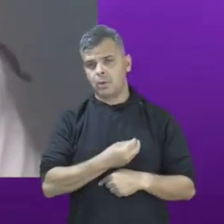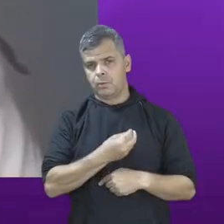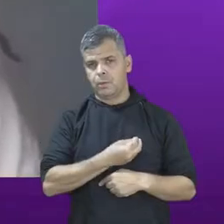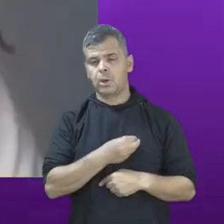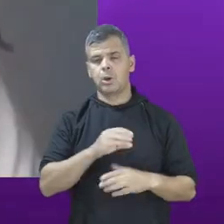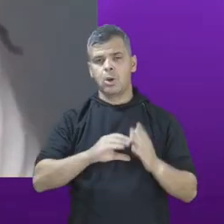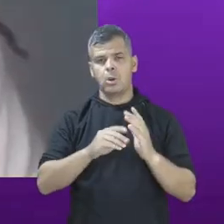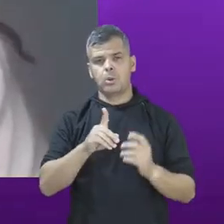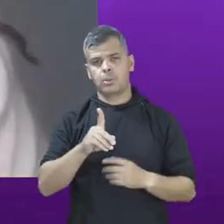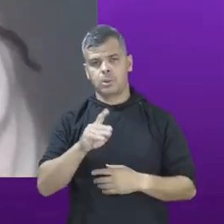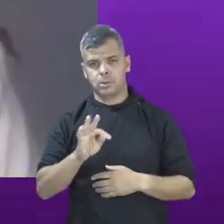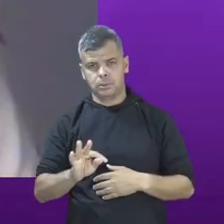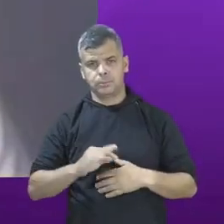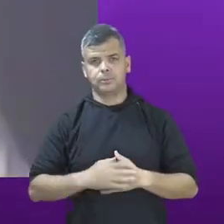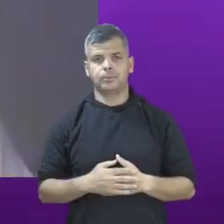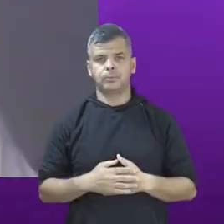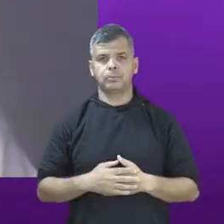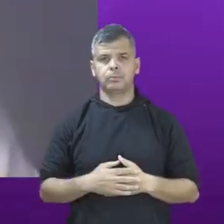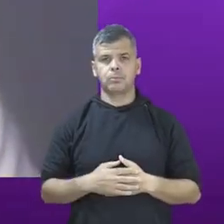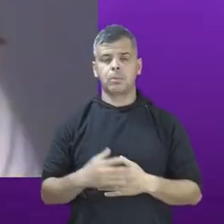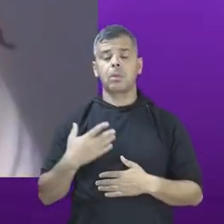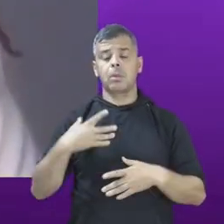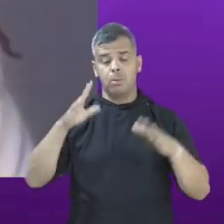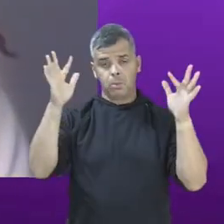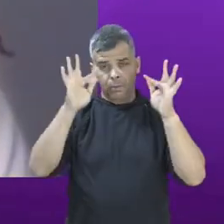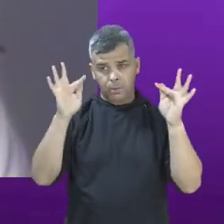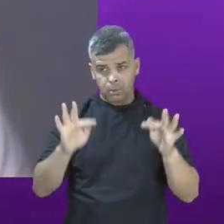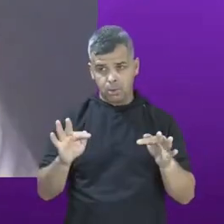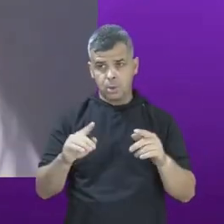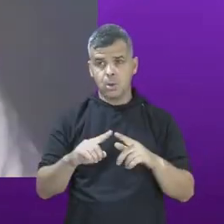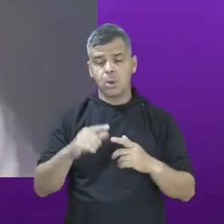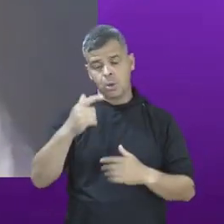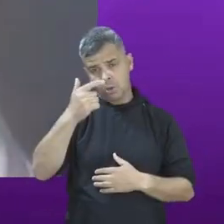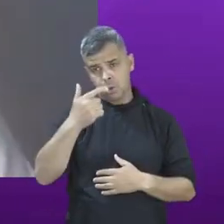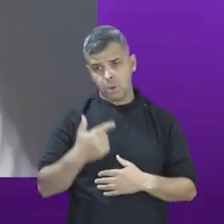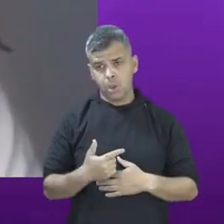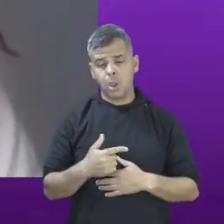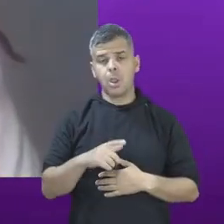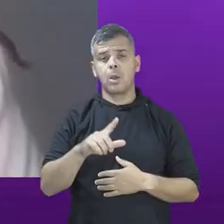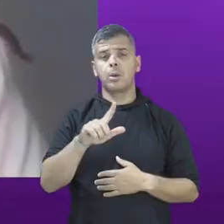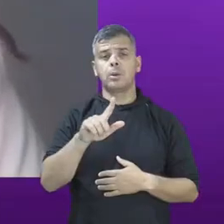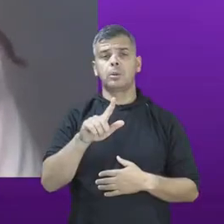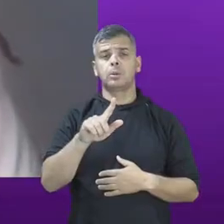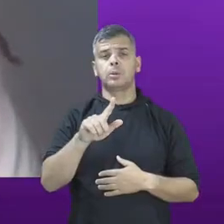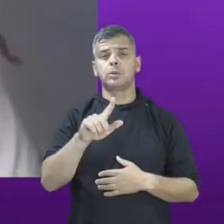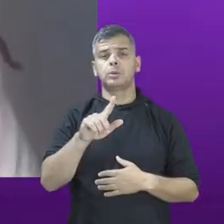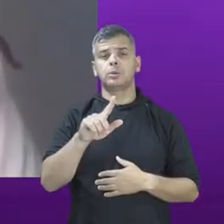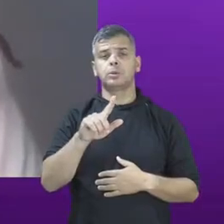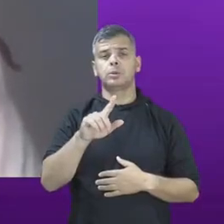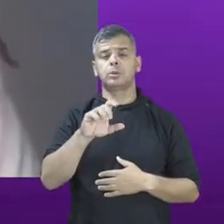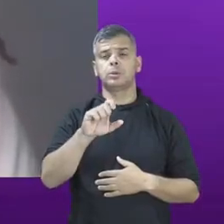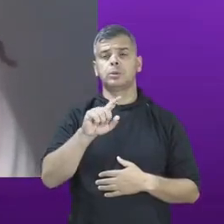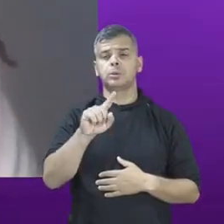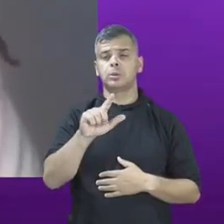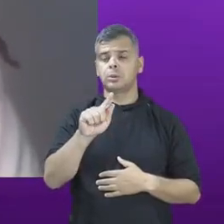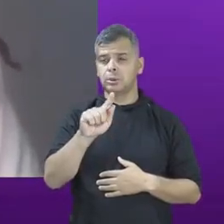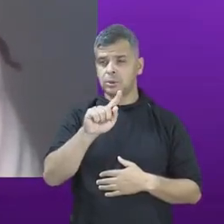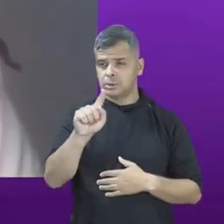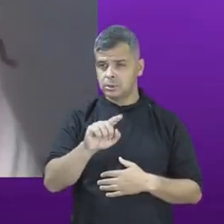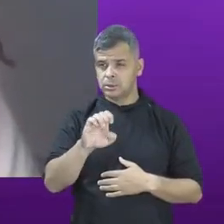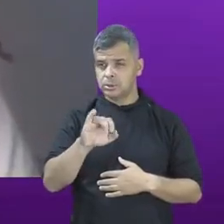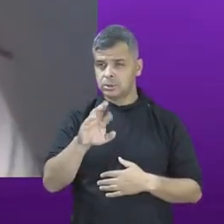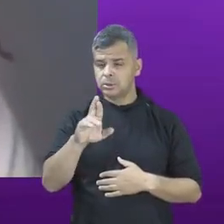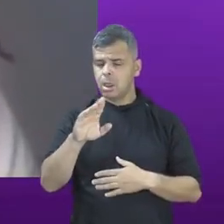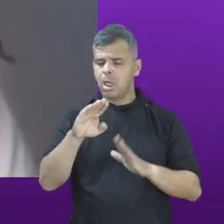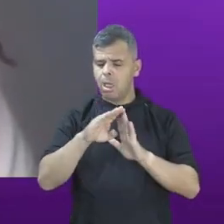existir. Eu estou muito contente que tenha dado certo, eu e Jéssica ficamos nos ajeitando na